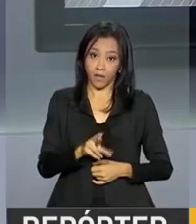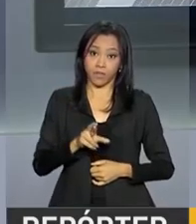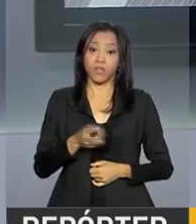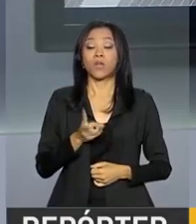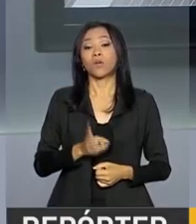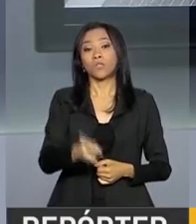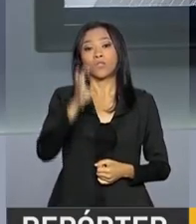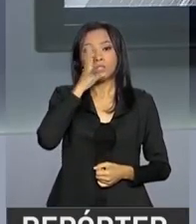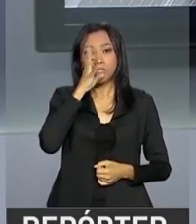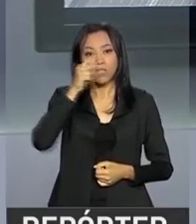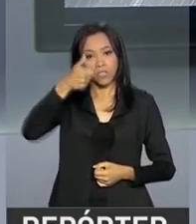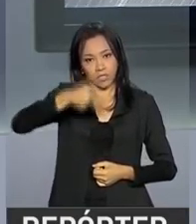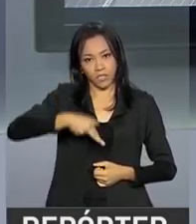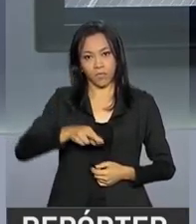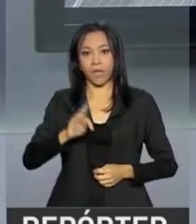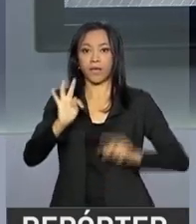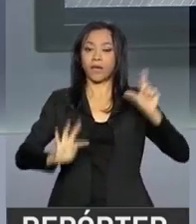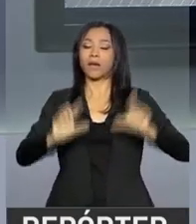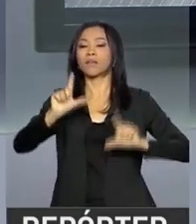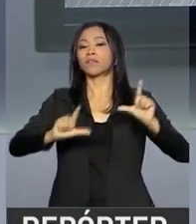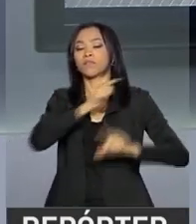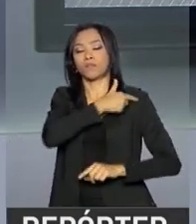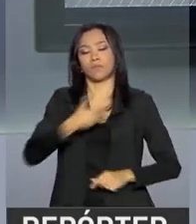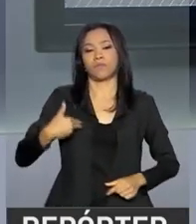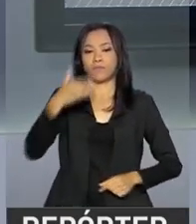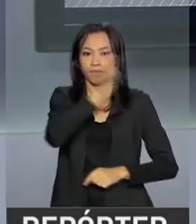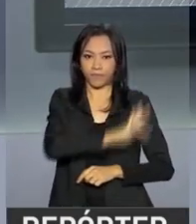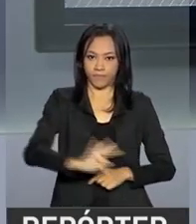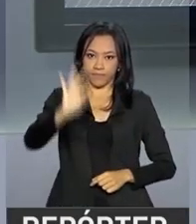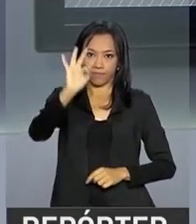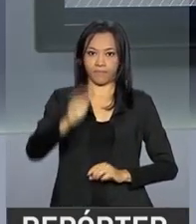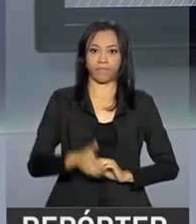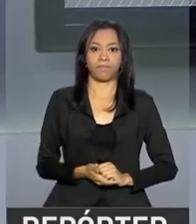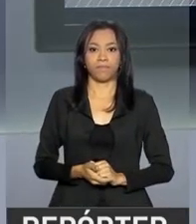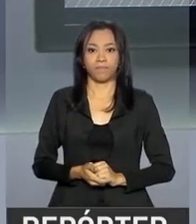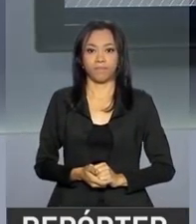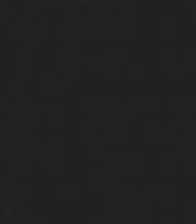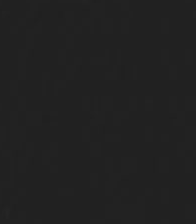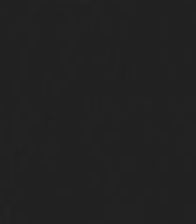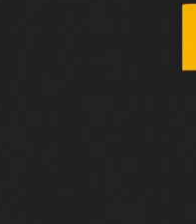internet continue com a gente na nbr a tv do governo federal